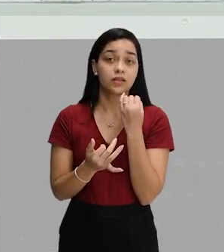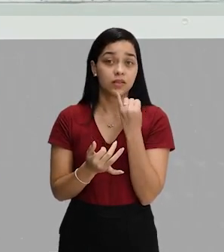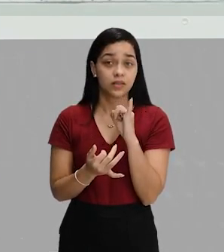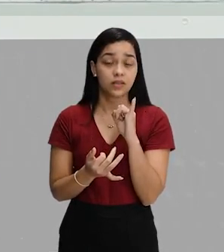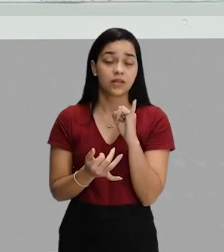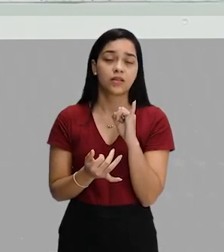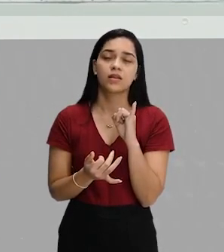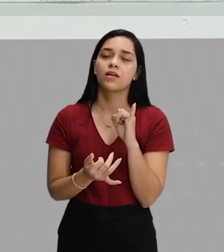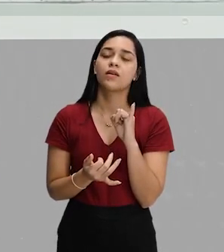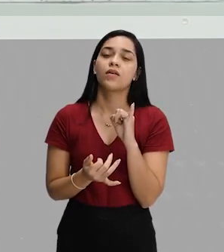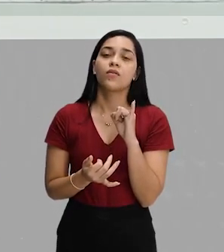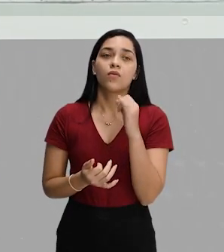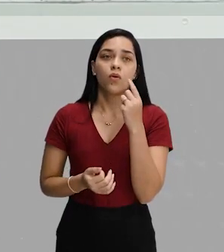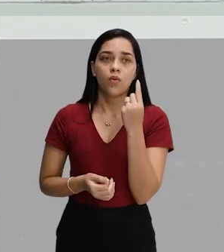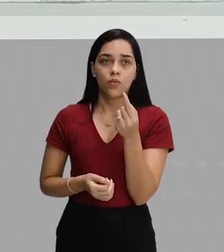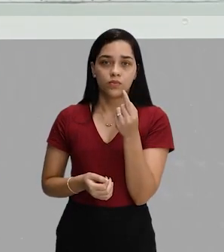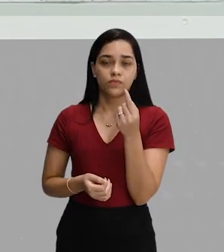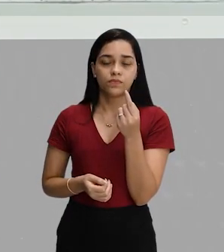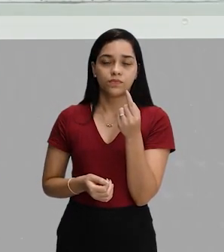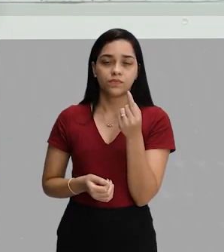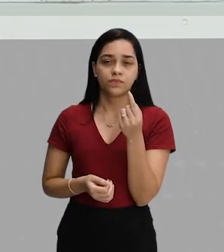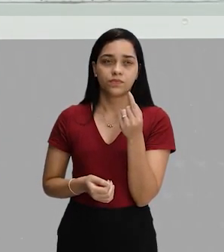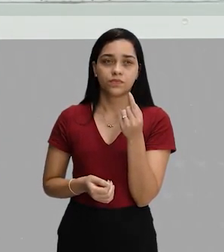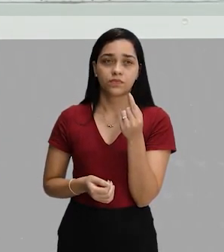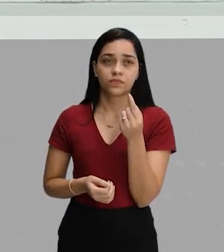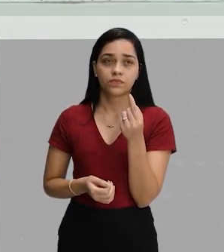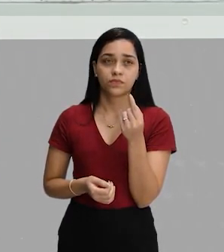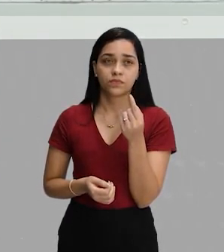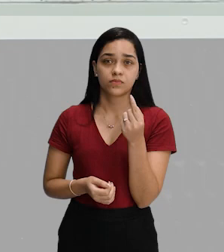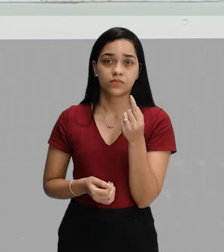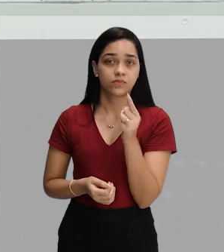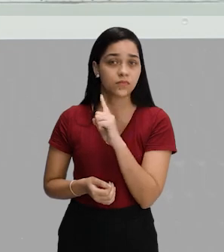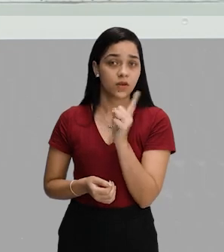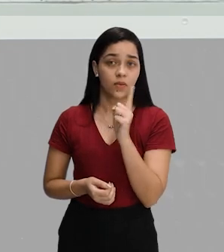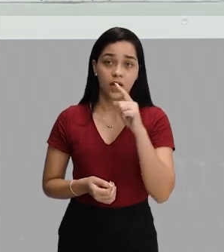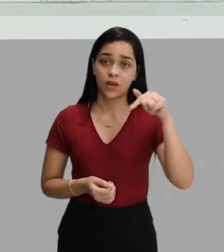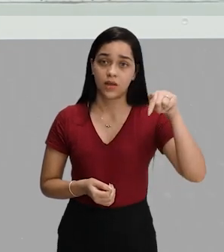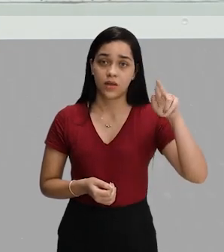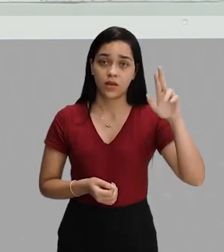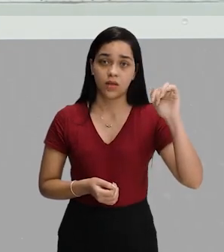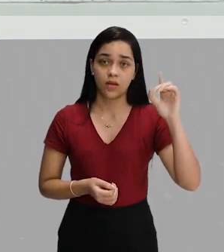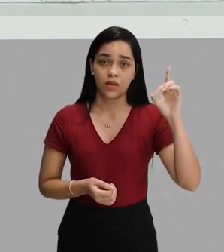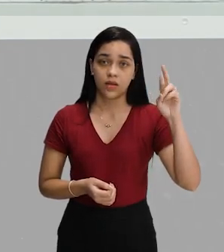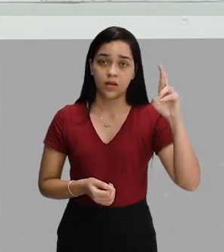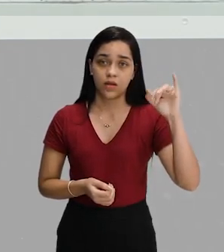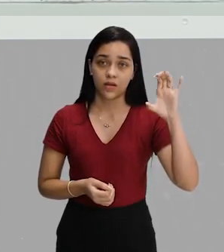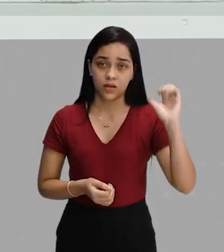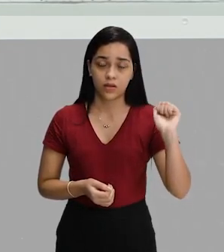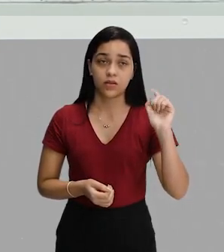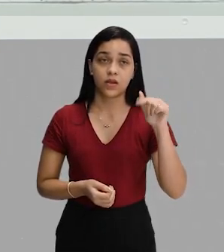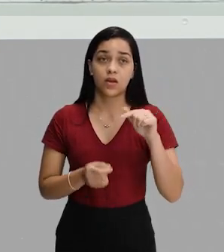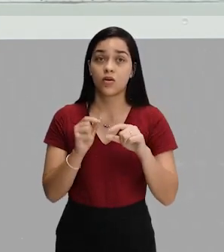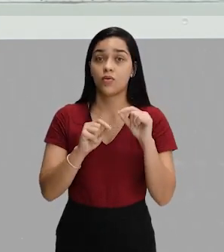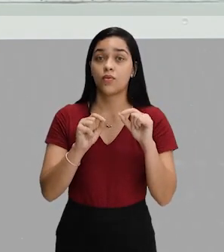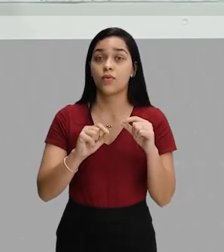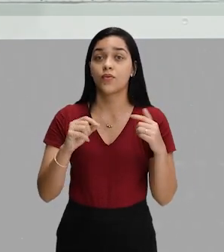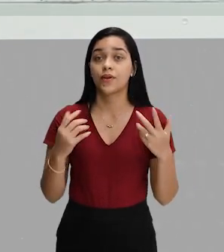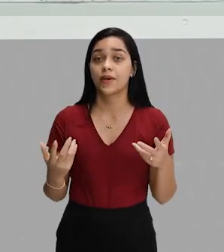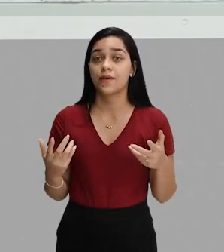da variável for 1, essa função ela não é quadrática. Logo, essa função aqui é o